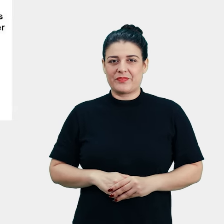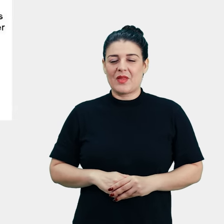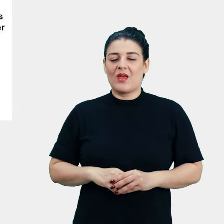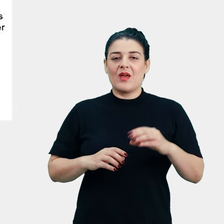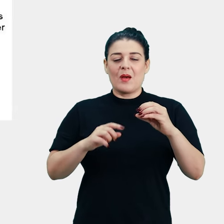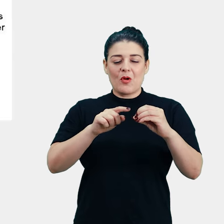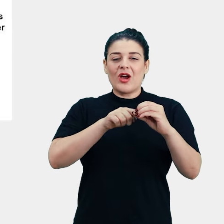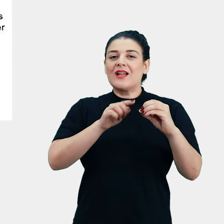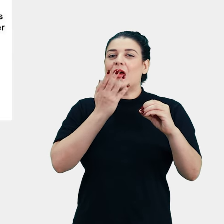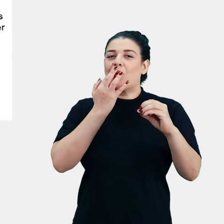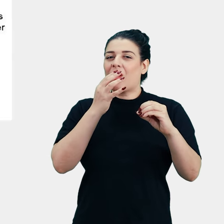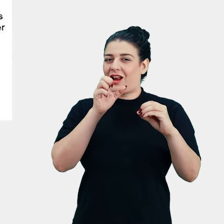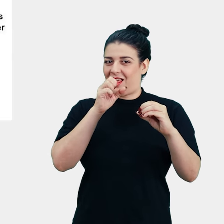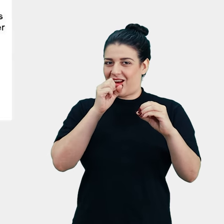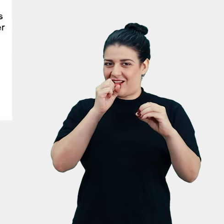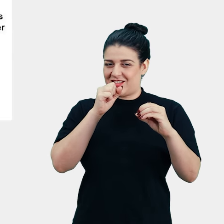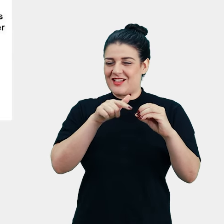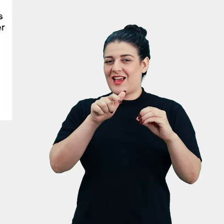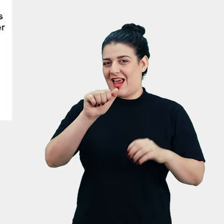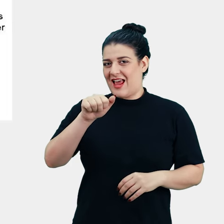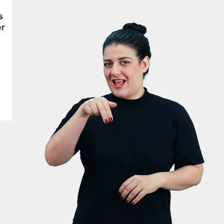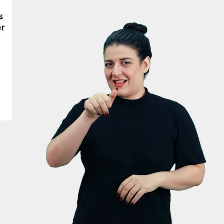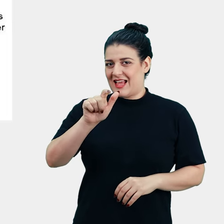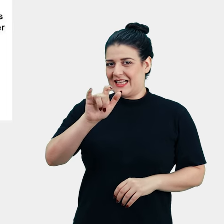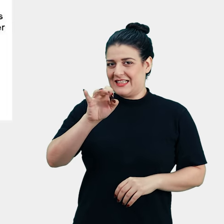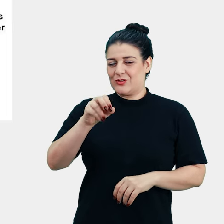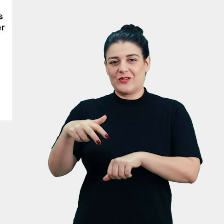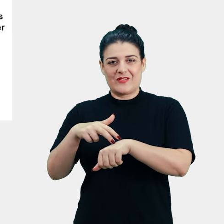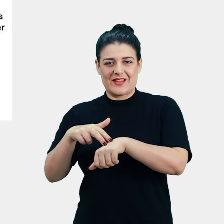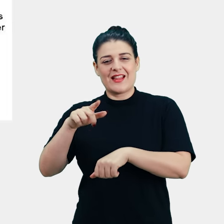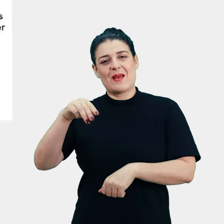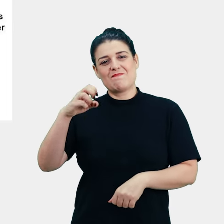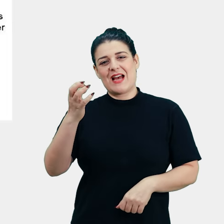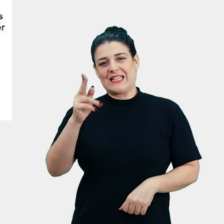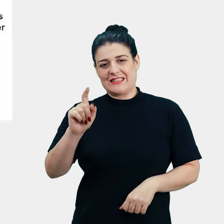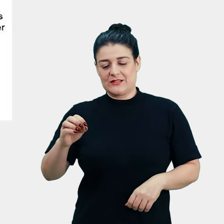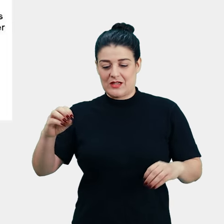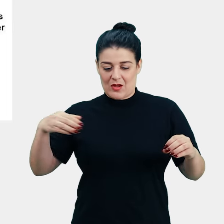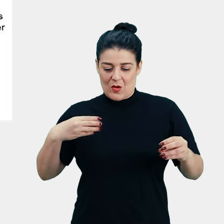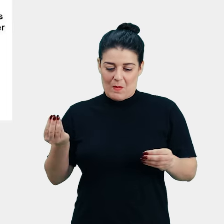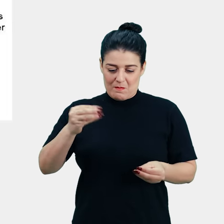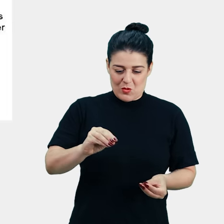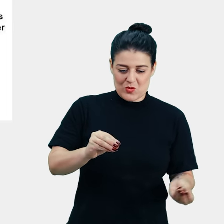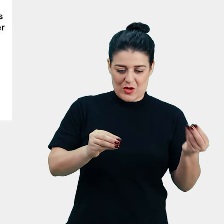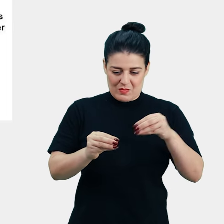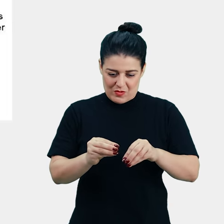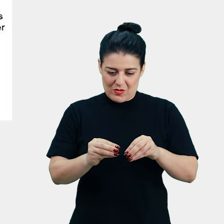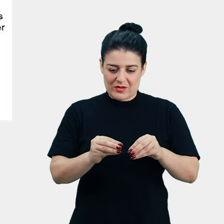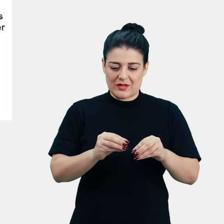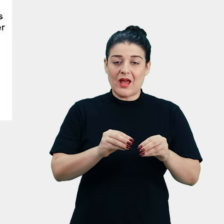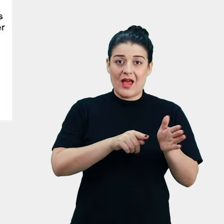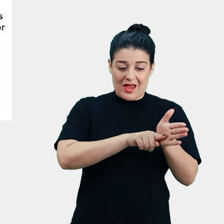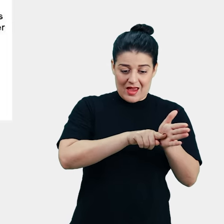bolinha laranja é o analito e o verdinho é a matriz. Então, eu apliquei a amostra aqui